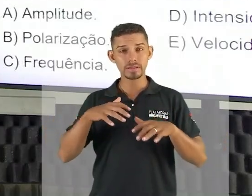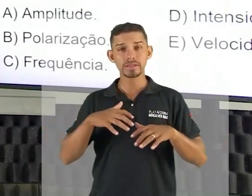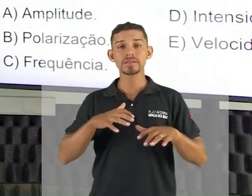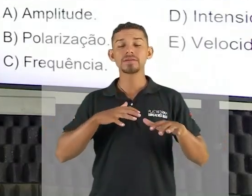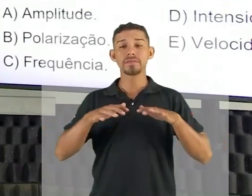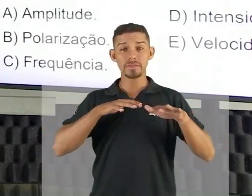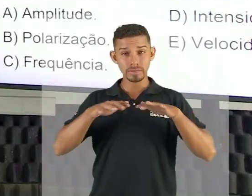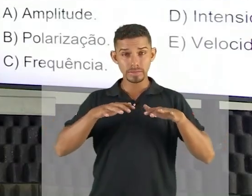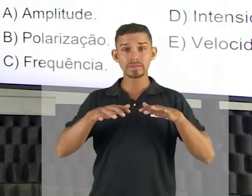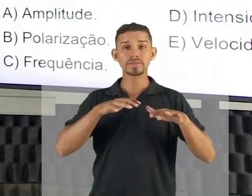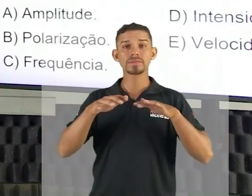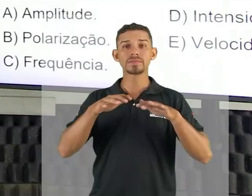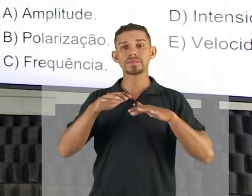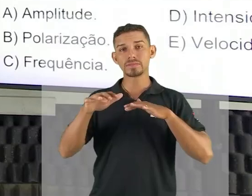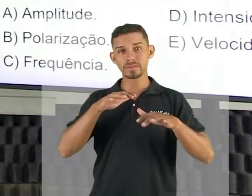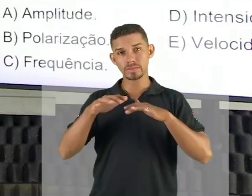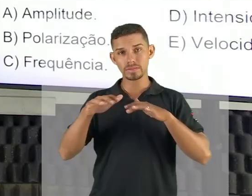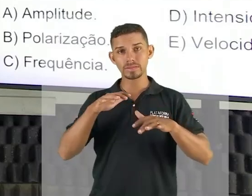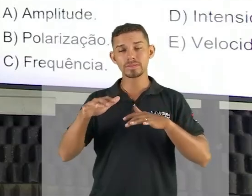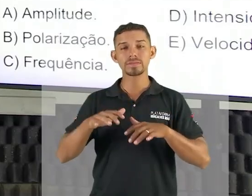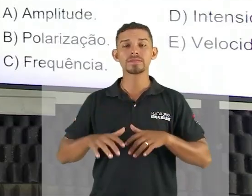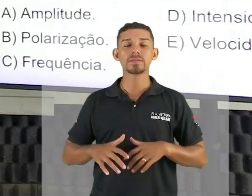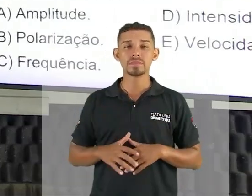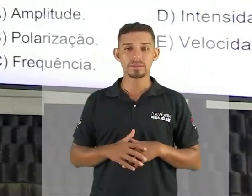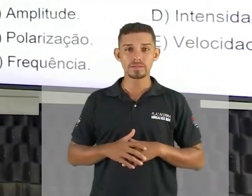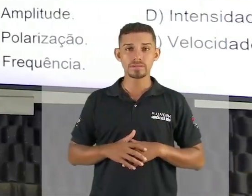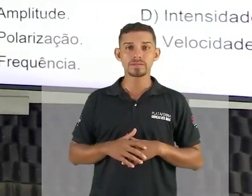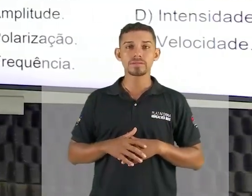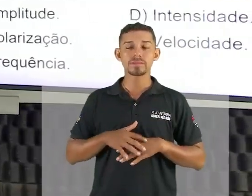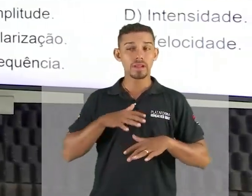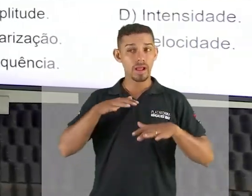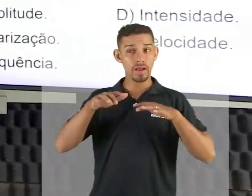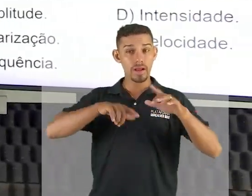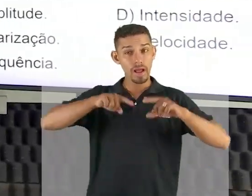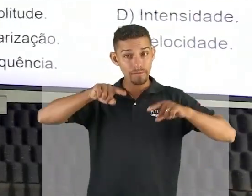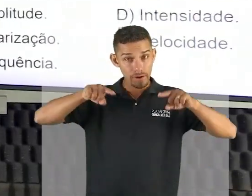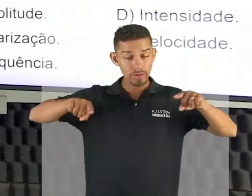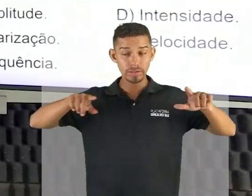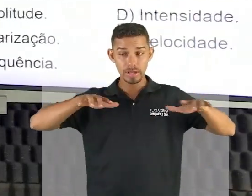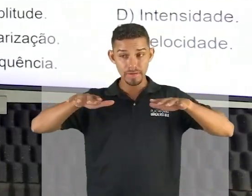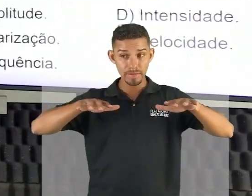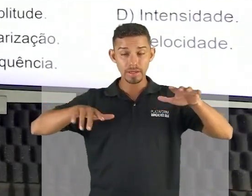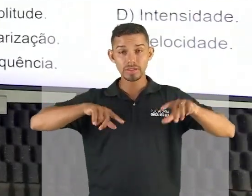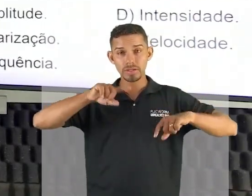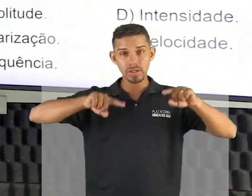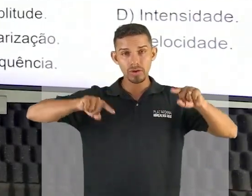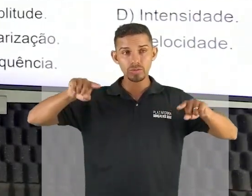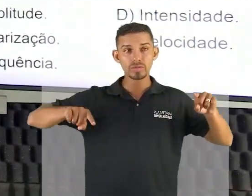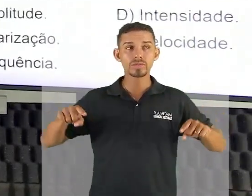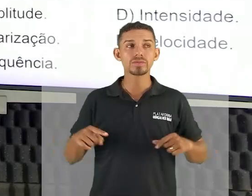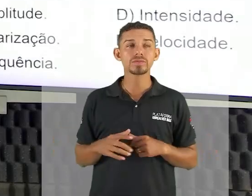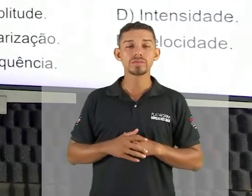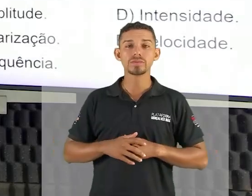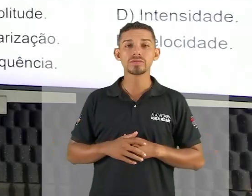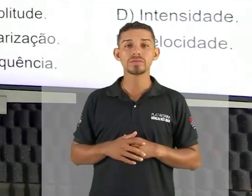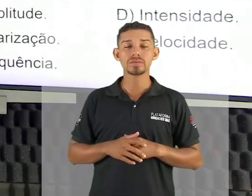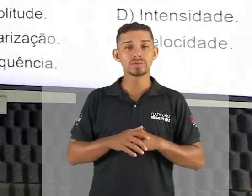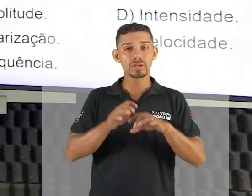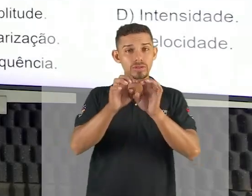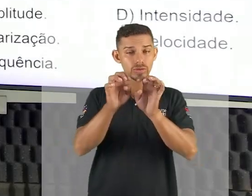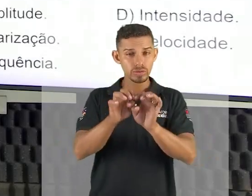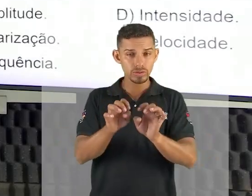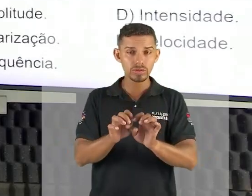bater a frequência que você bate coincidir com a frequência de vibração da onda da